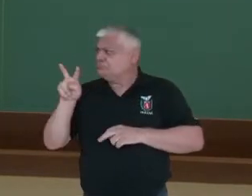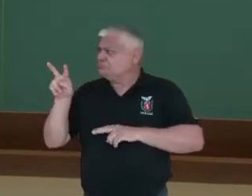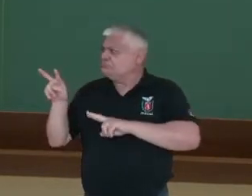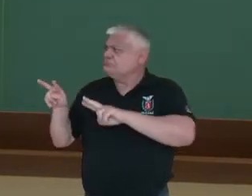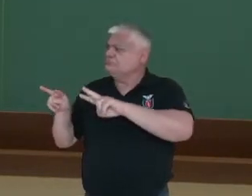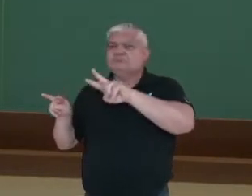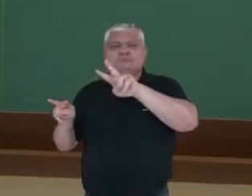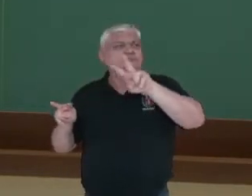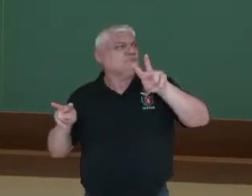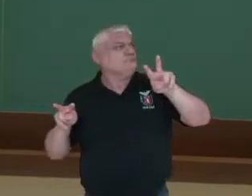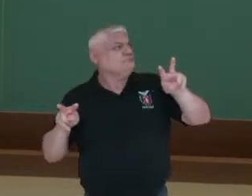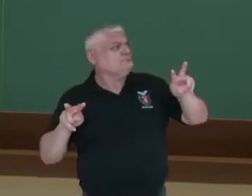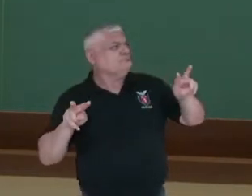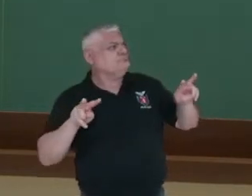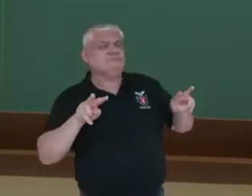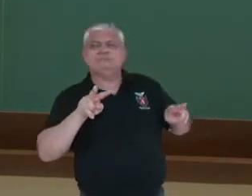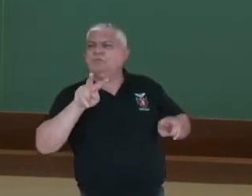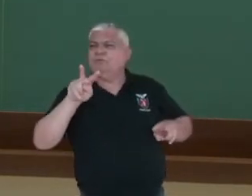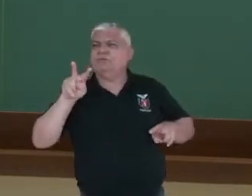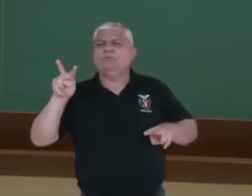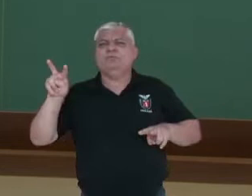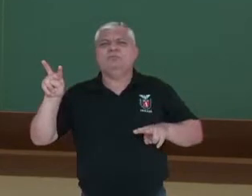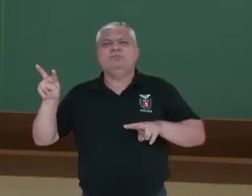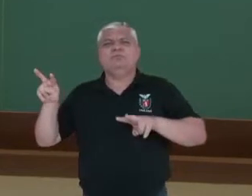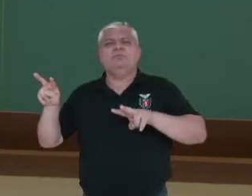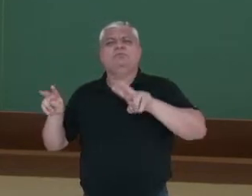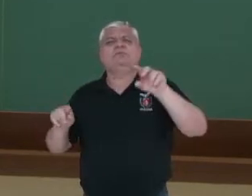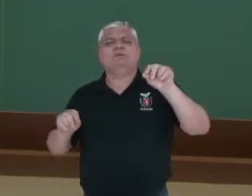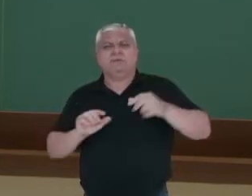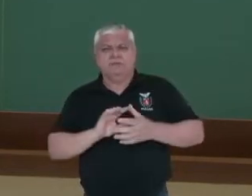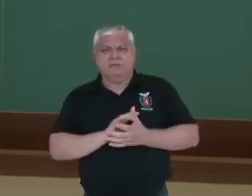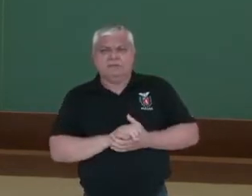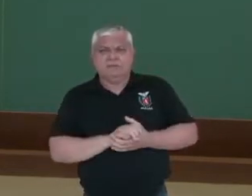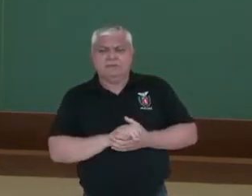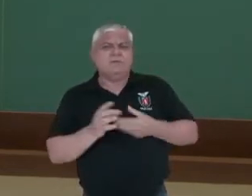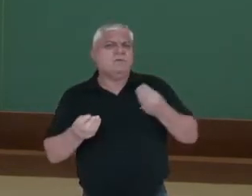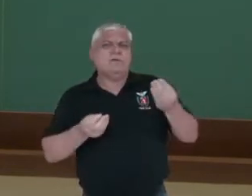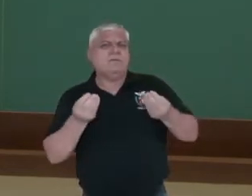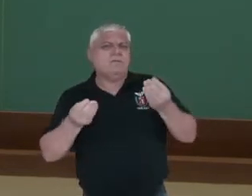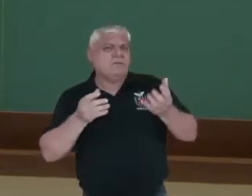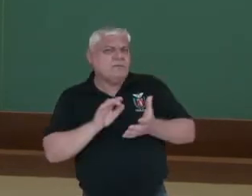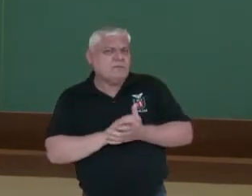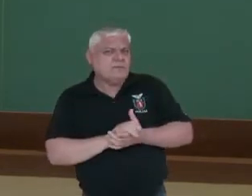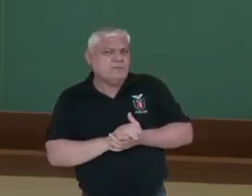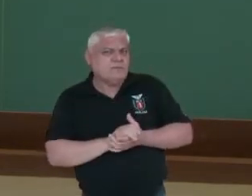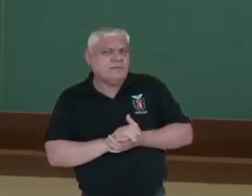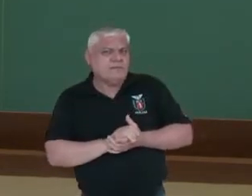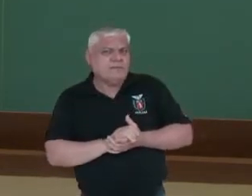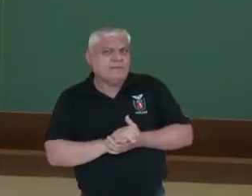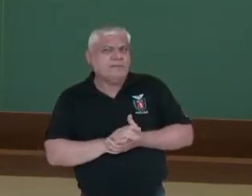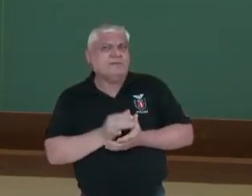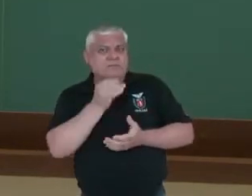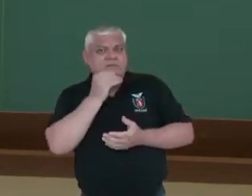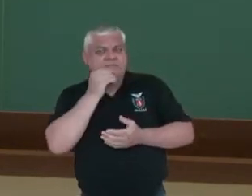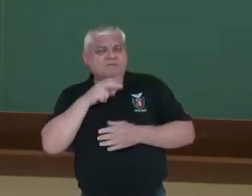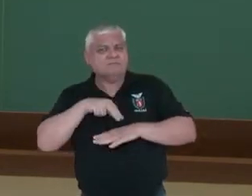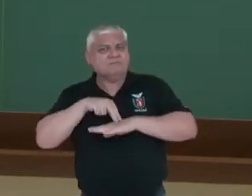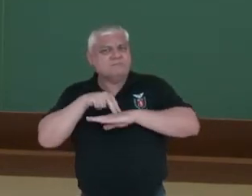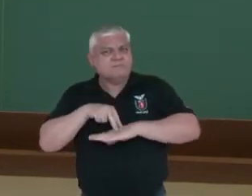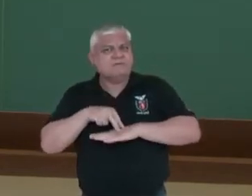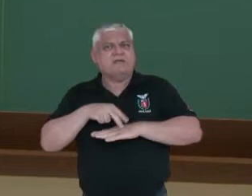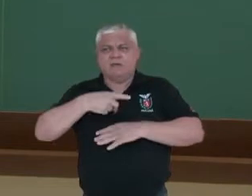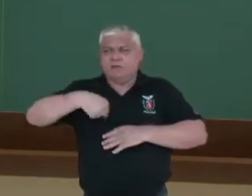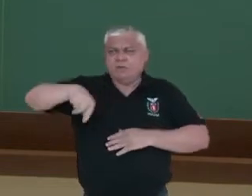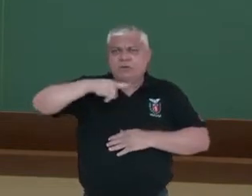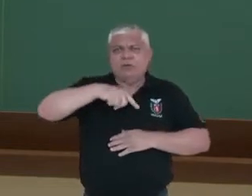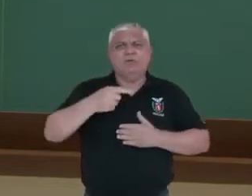volta, o meio ambiente, o que está ao nosso redor. Como que eu posso fazer para manter a sustentabilidade nossa, né? Como a